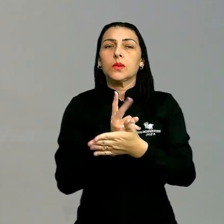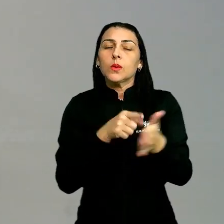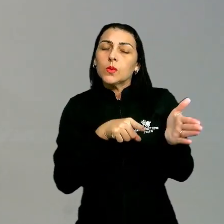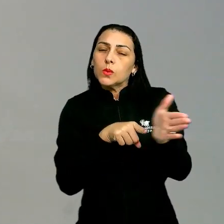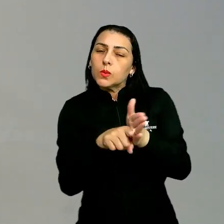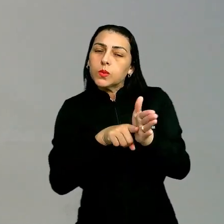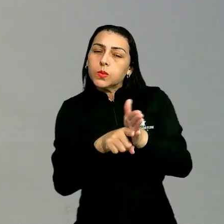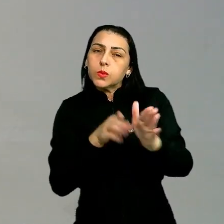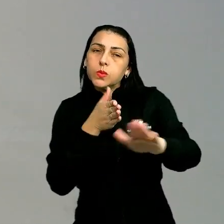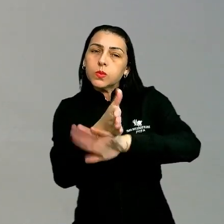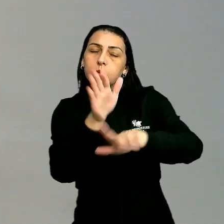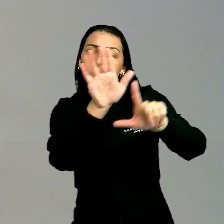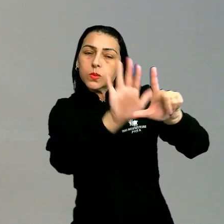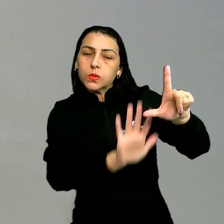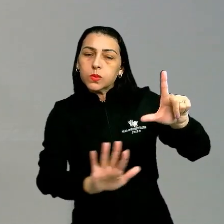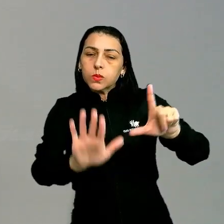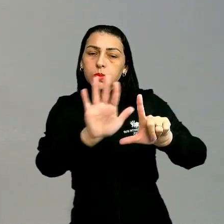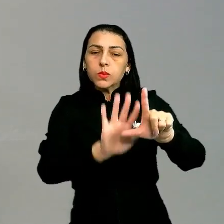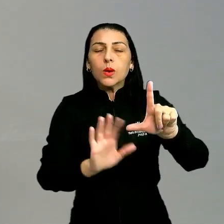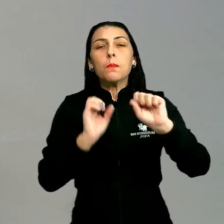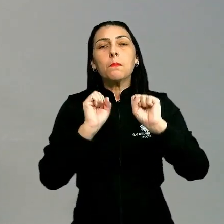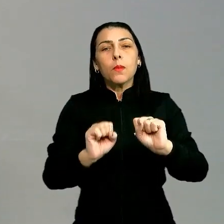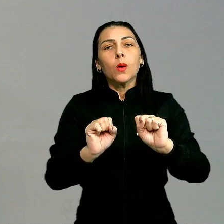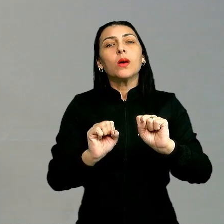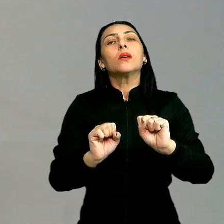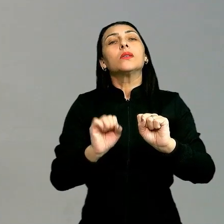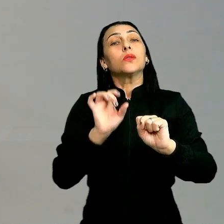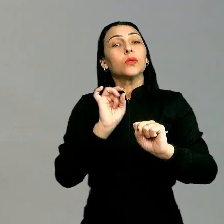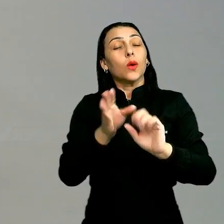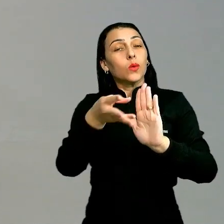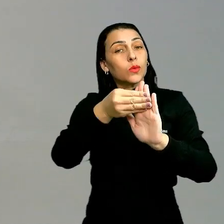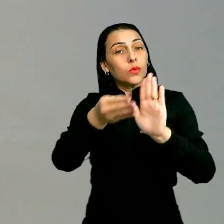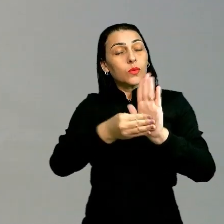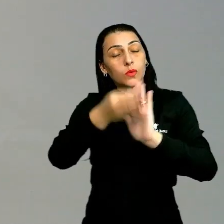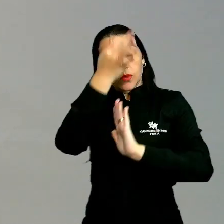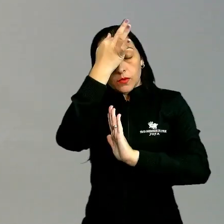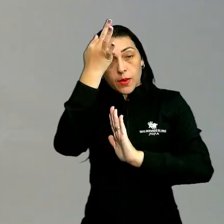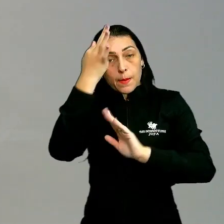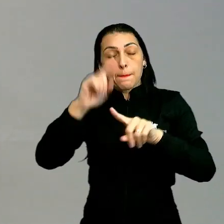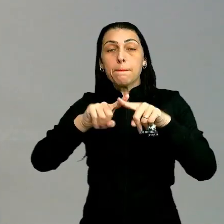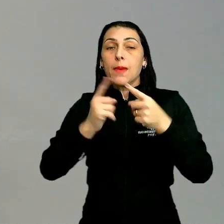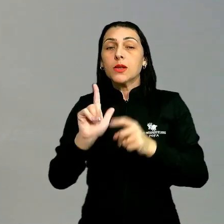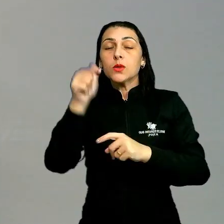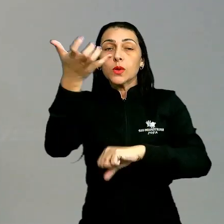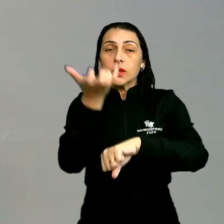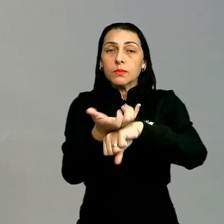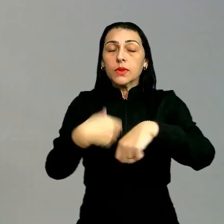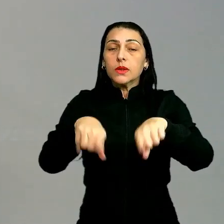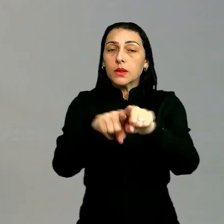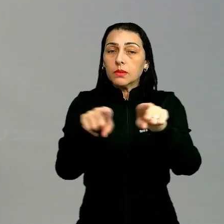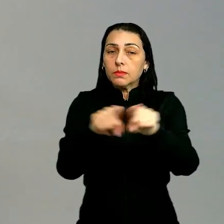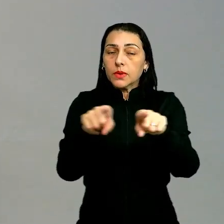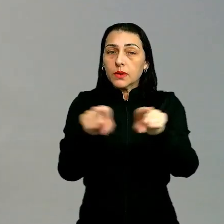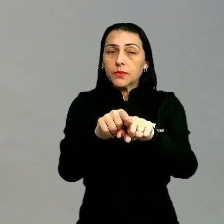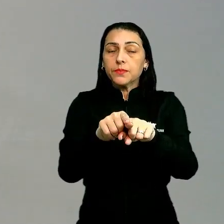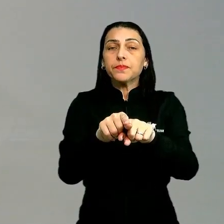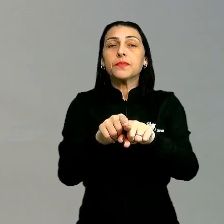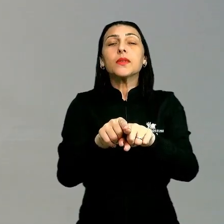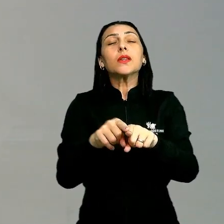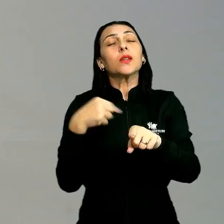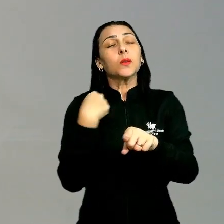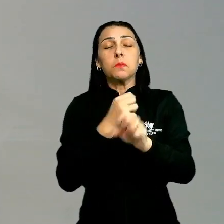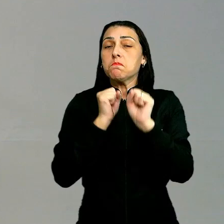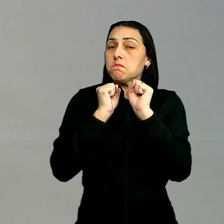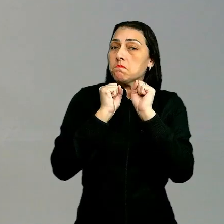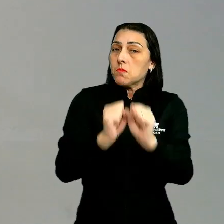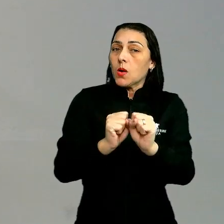nossa plataforma para que a gente possa acessar não apenas os conteúdos de filosofia, mas outros conteúdos também, para que a